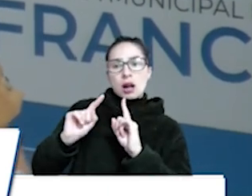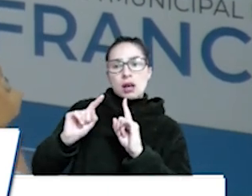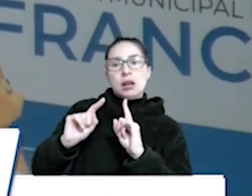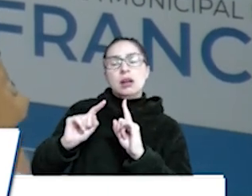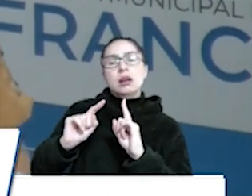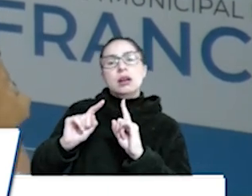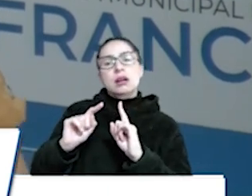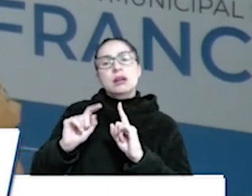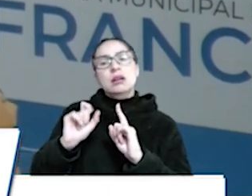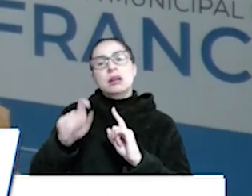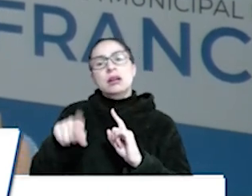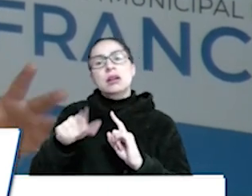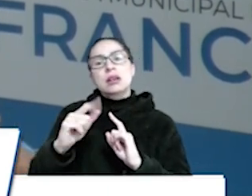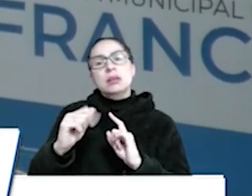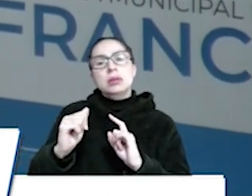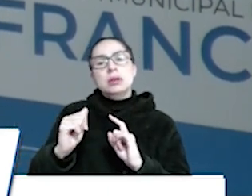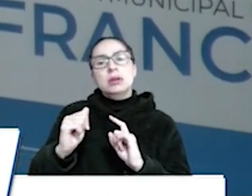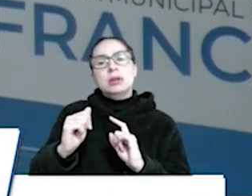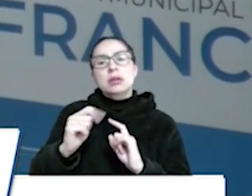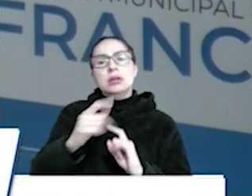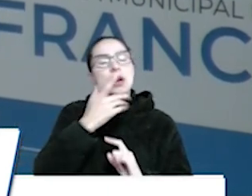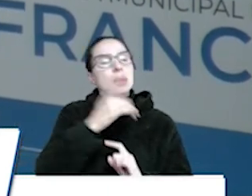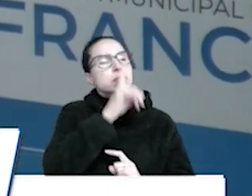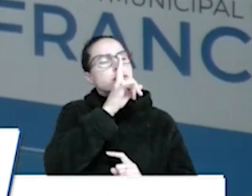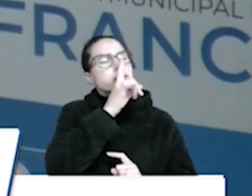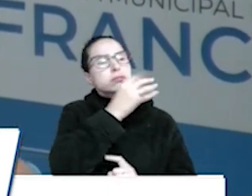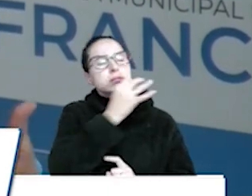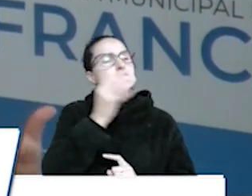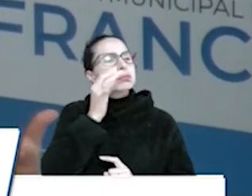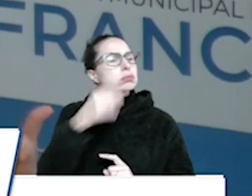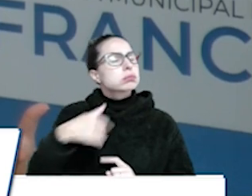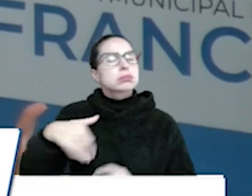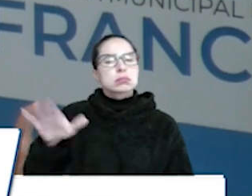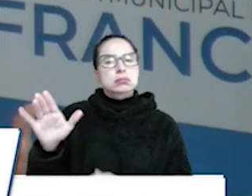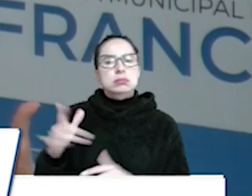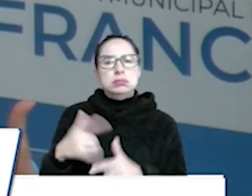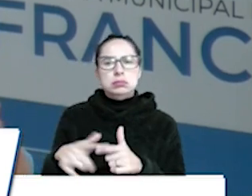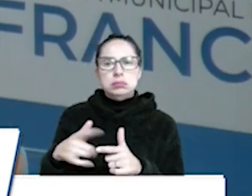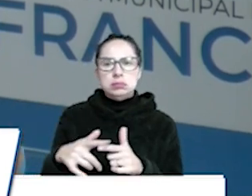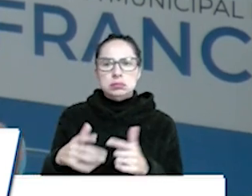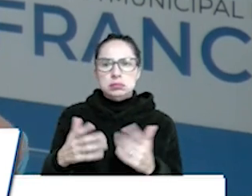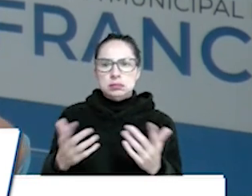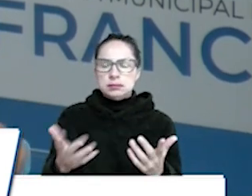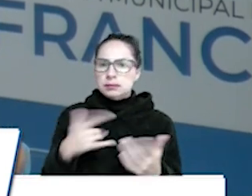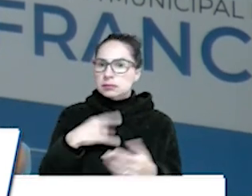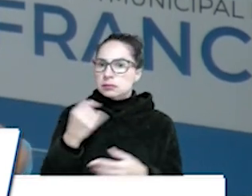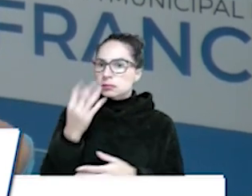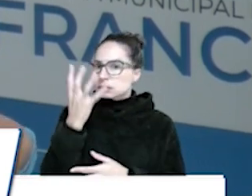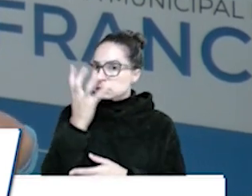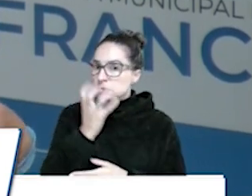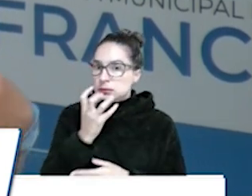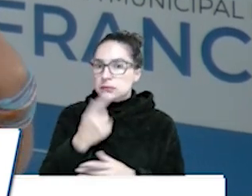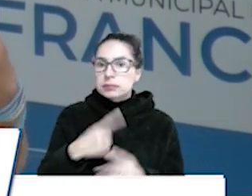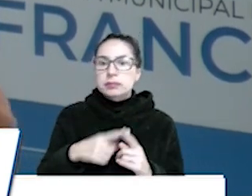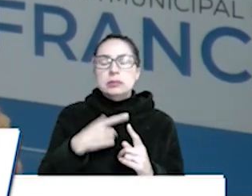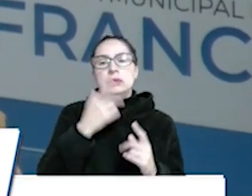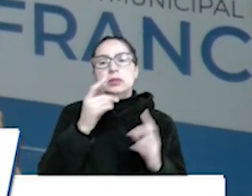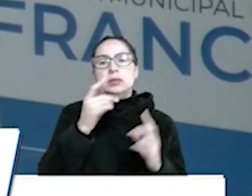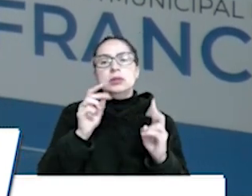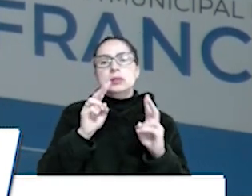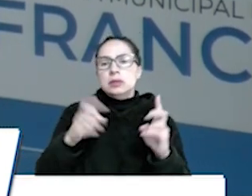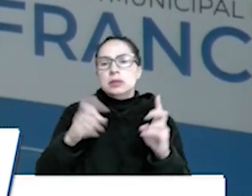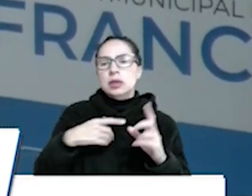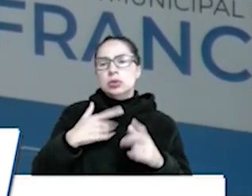ainda são mandados para engolir o choro e eles que se resolvam. Isso é muito sério, porque quando a gente fala do adoecimento